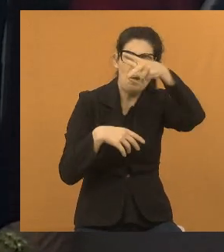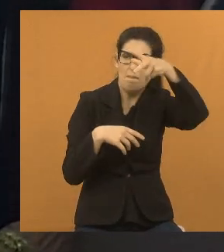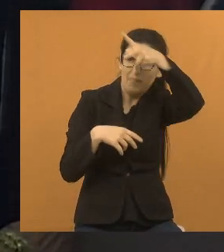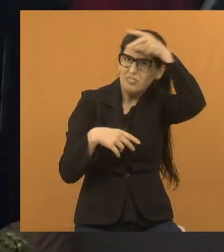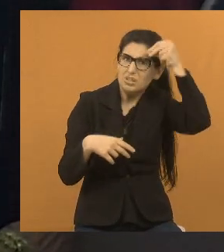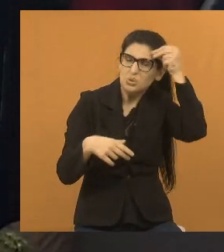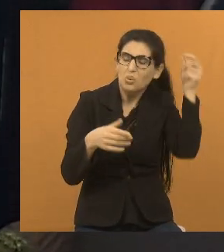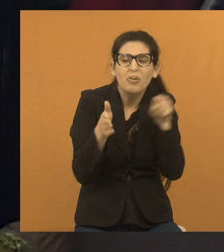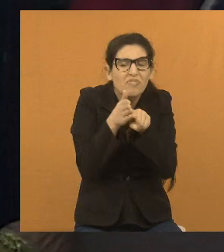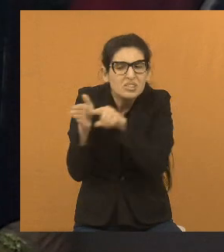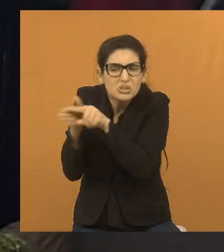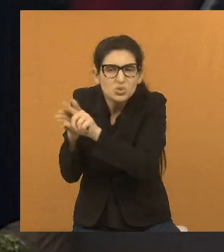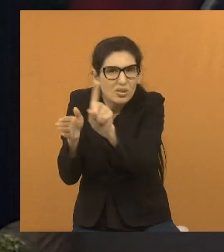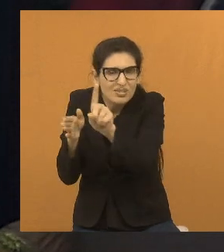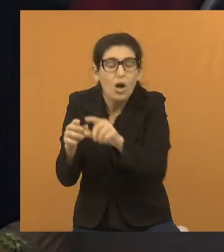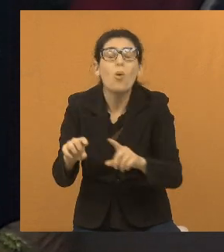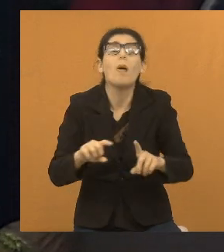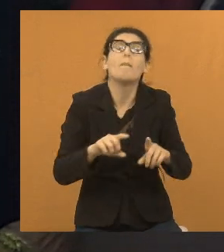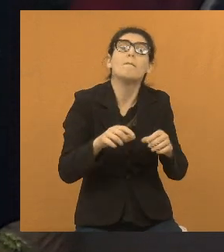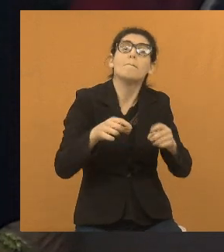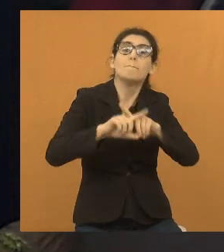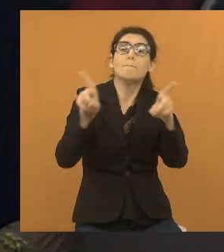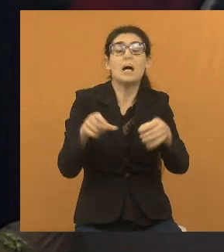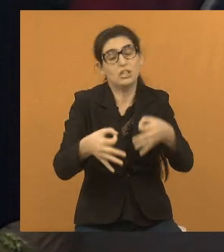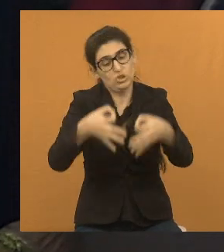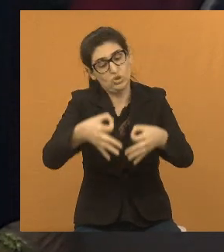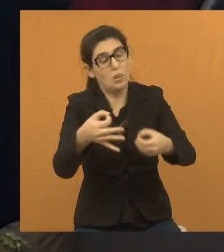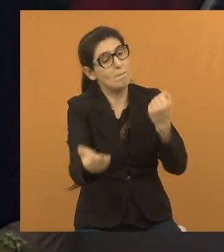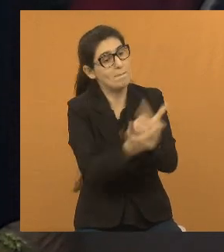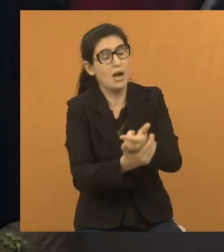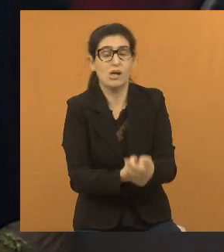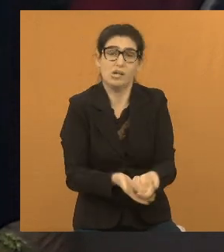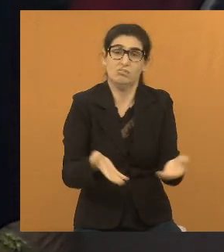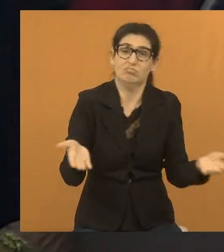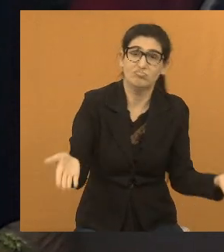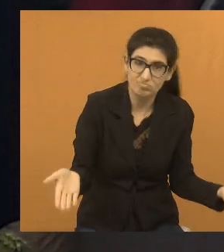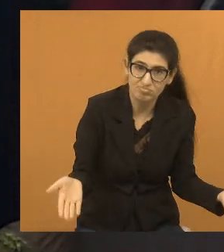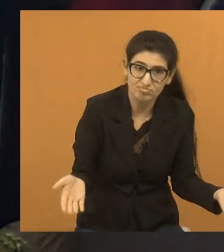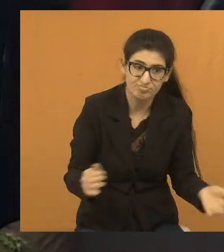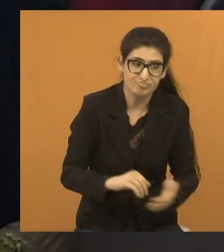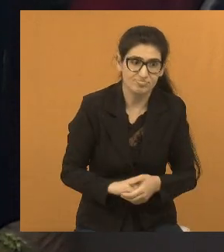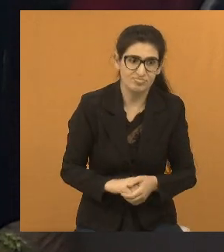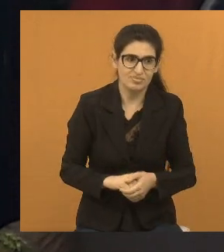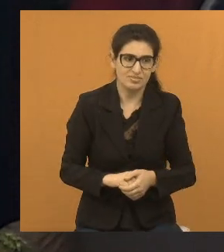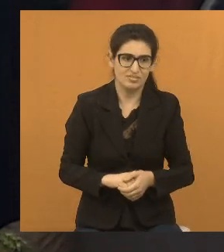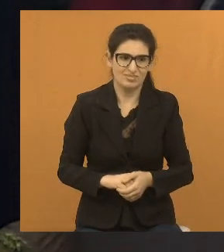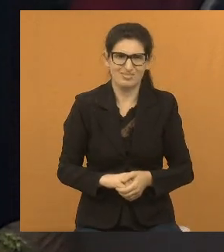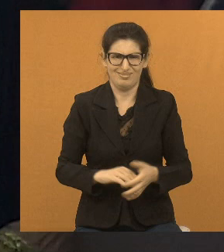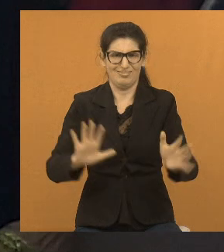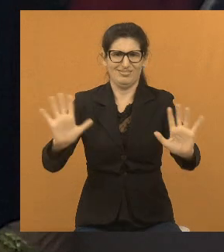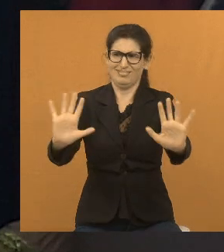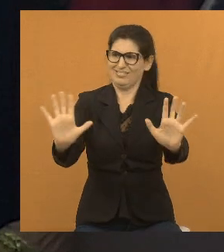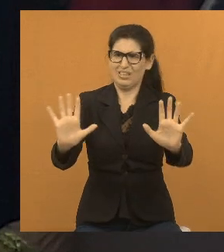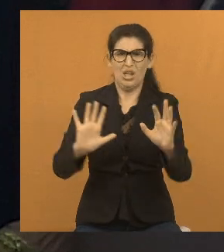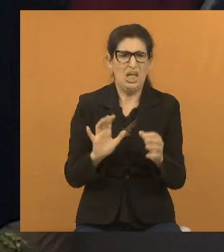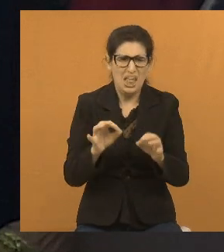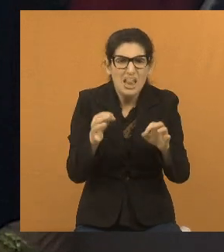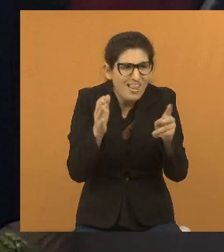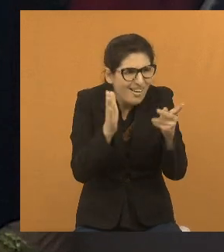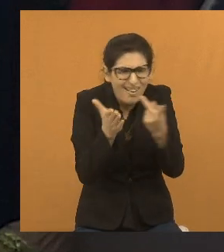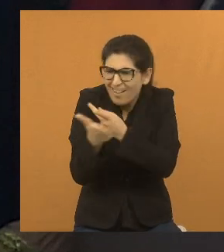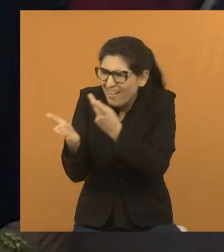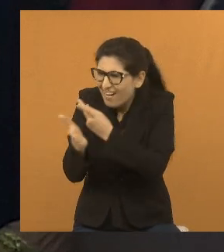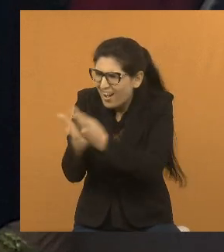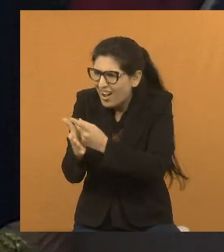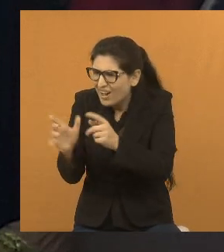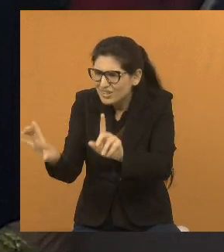na justiça, agora eles vão receber os benefícios. Quer dizer, um cara faz uma coisa de forma irregular e agora vai ter tudo lá de mão beijada para ele. Os outros